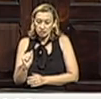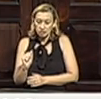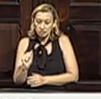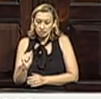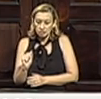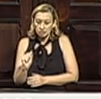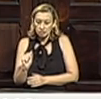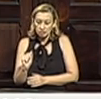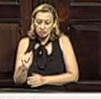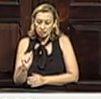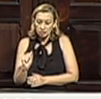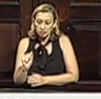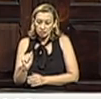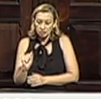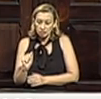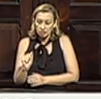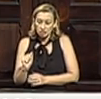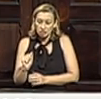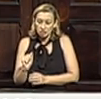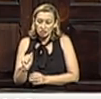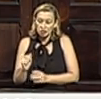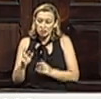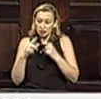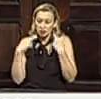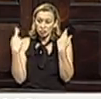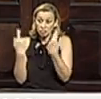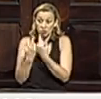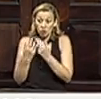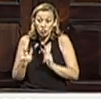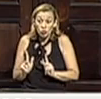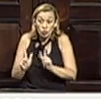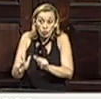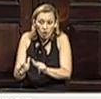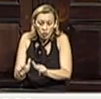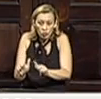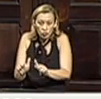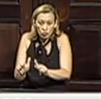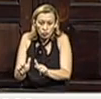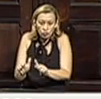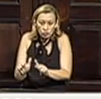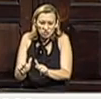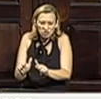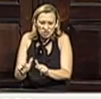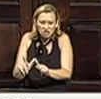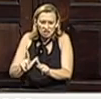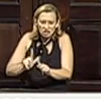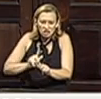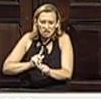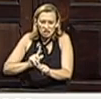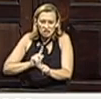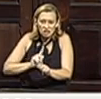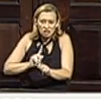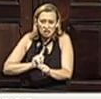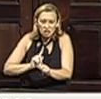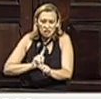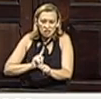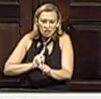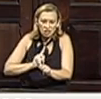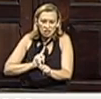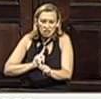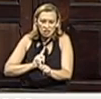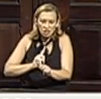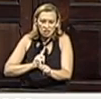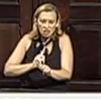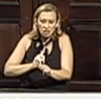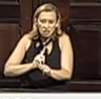na mesma sessão. Não é possível, numa mesma sessão, deliberar de uma forma e depois